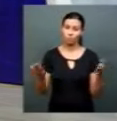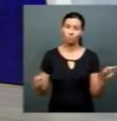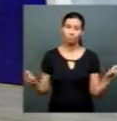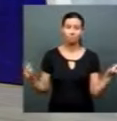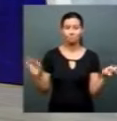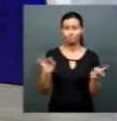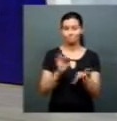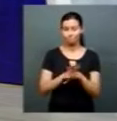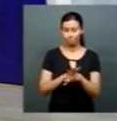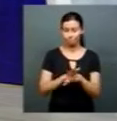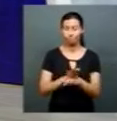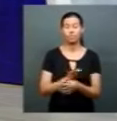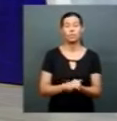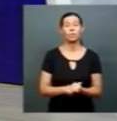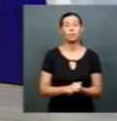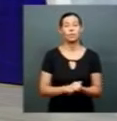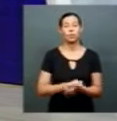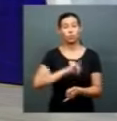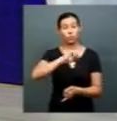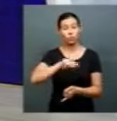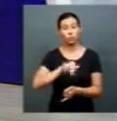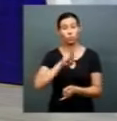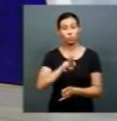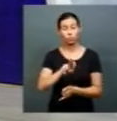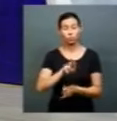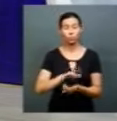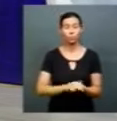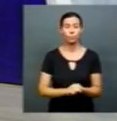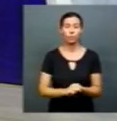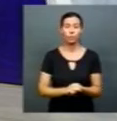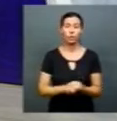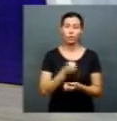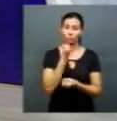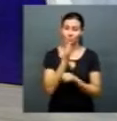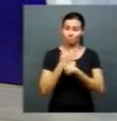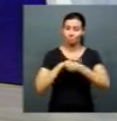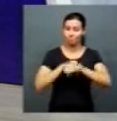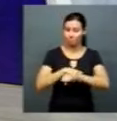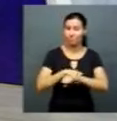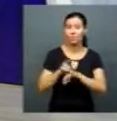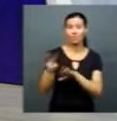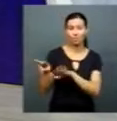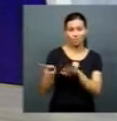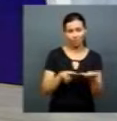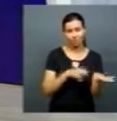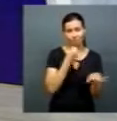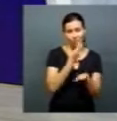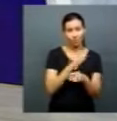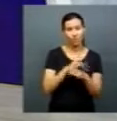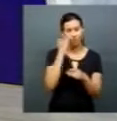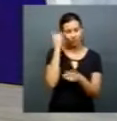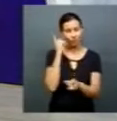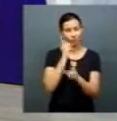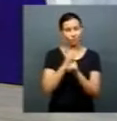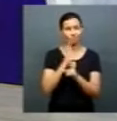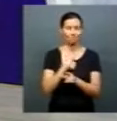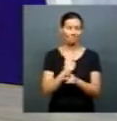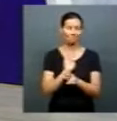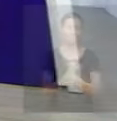mais esta edição do nosso Jornal da UFO. Tenham todos uma boa semana e até amanhã.